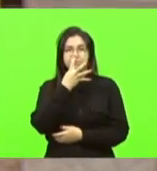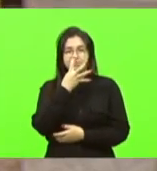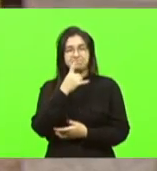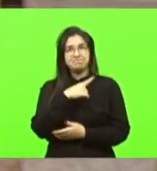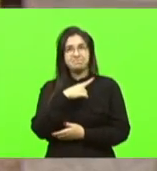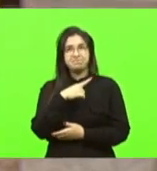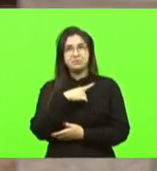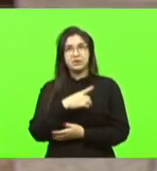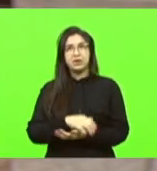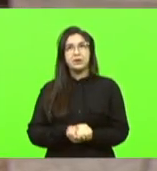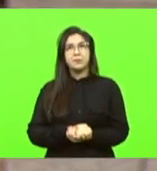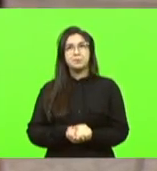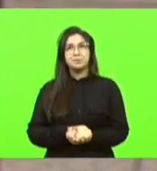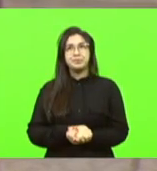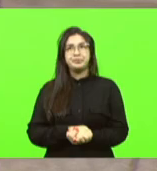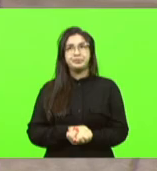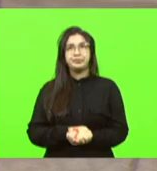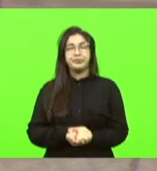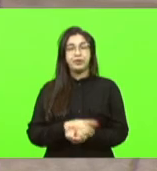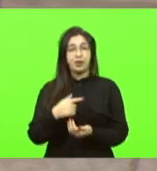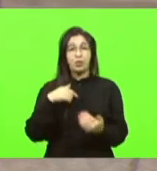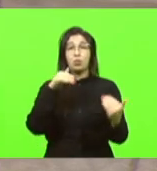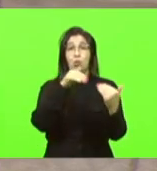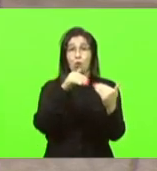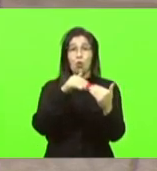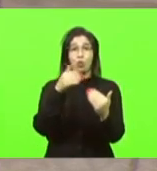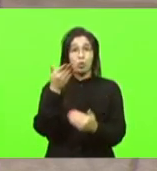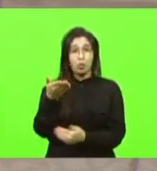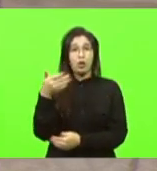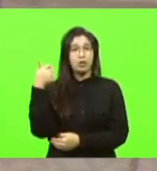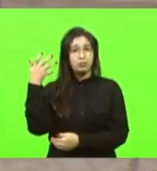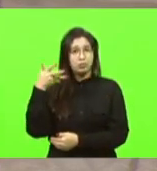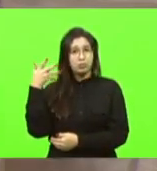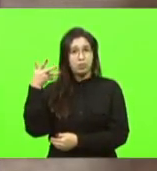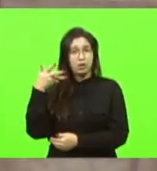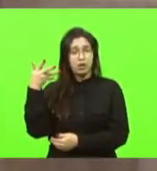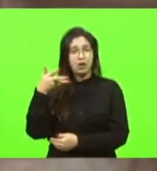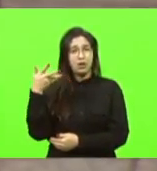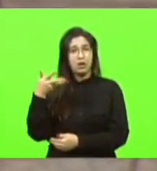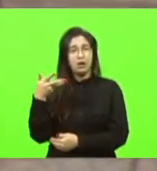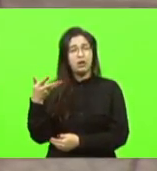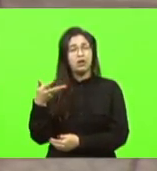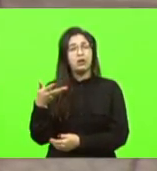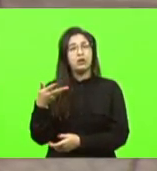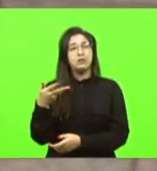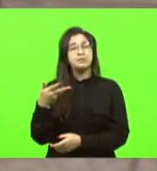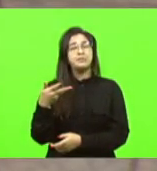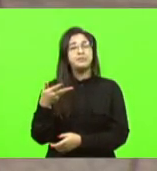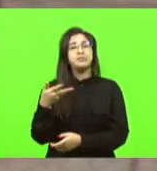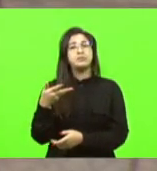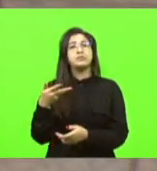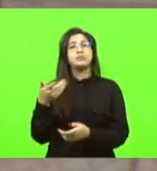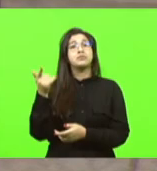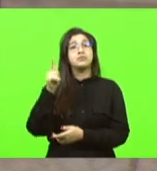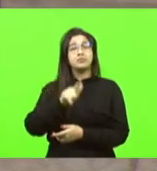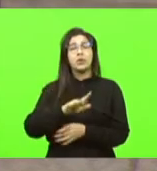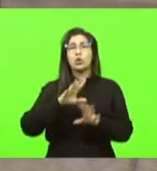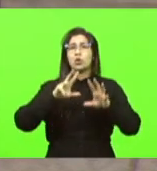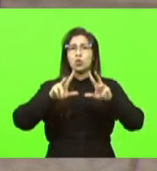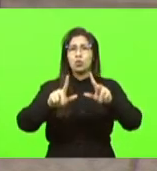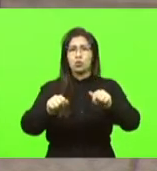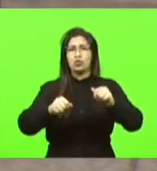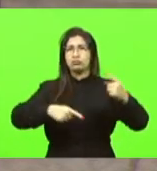fazer dele as minhas palavras e e e dizer que todas essas